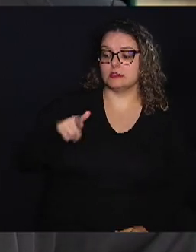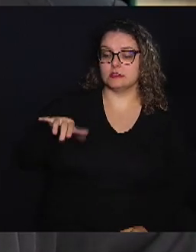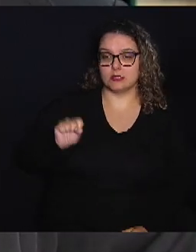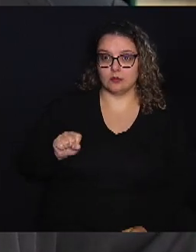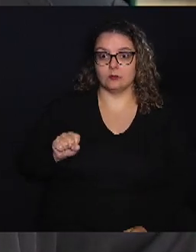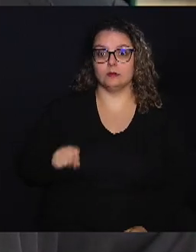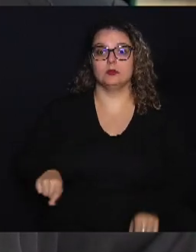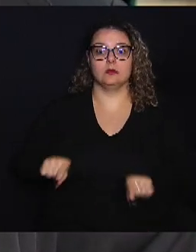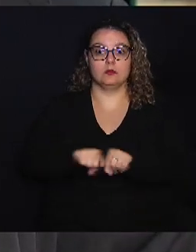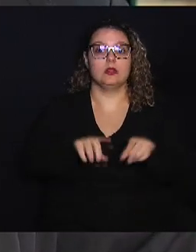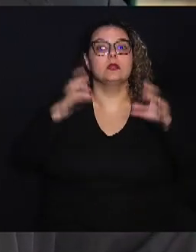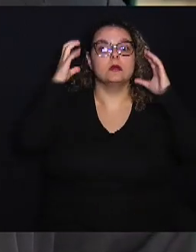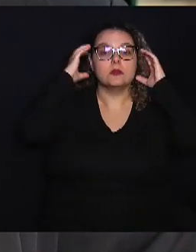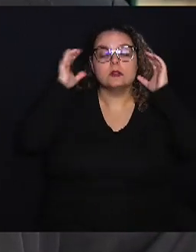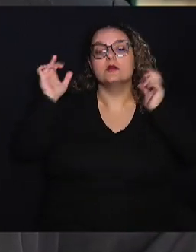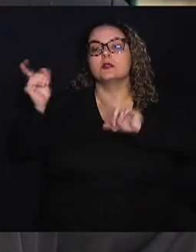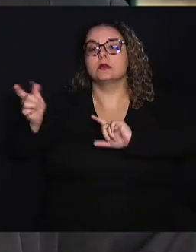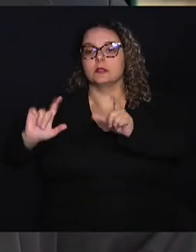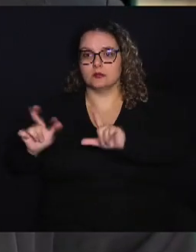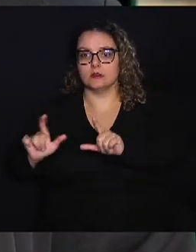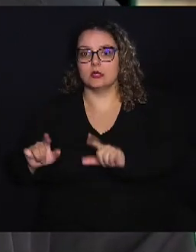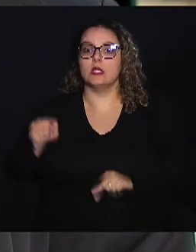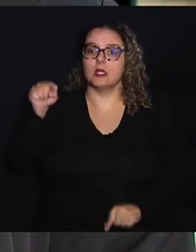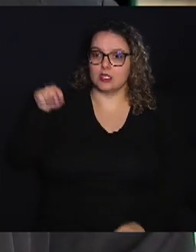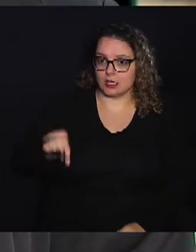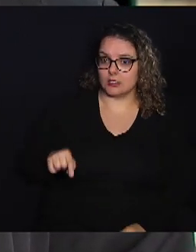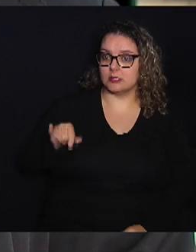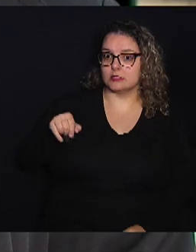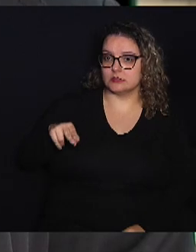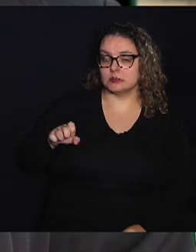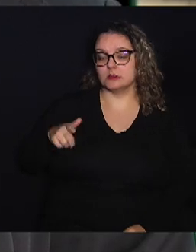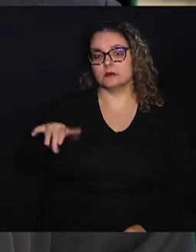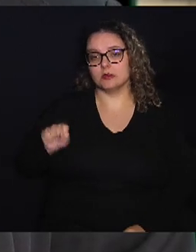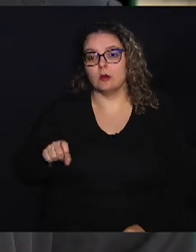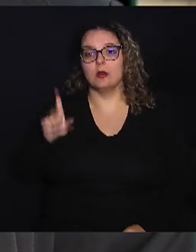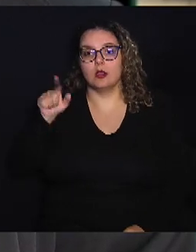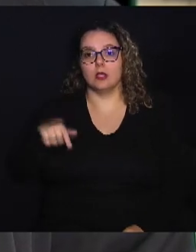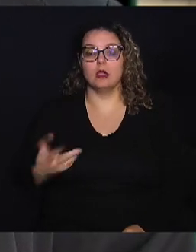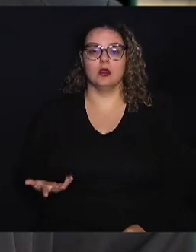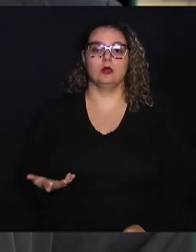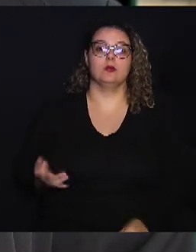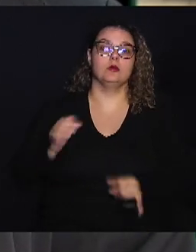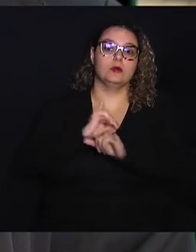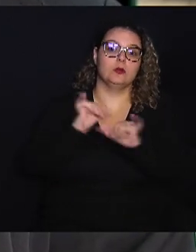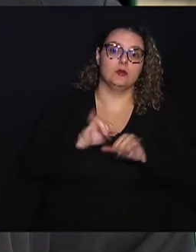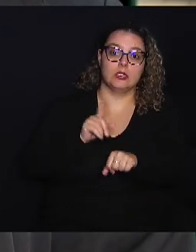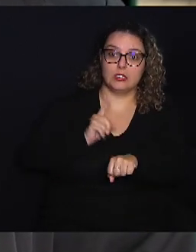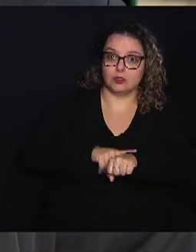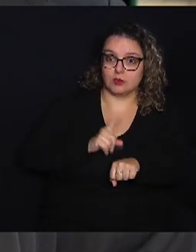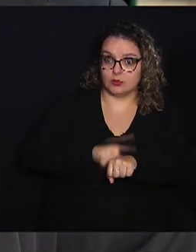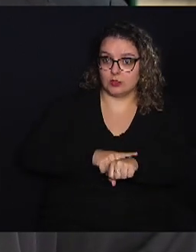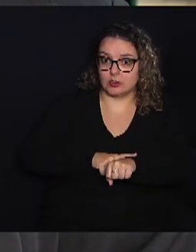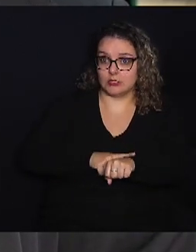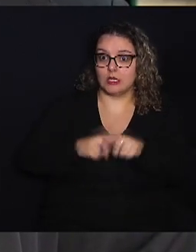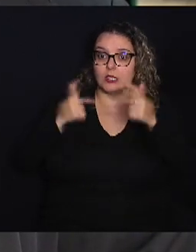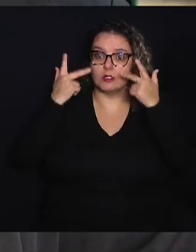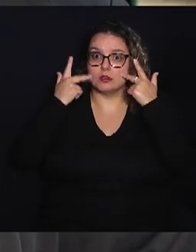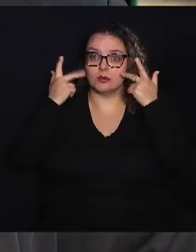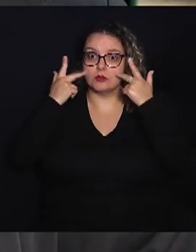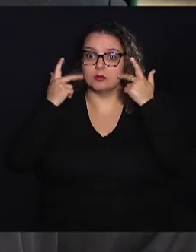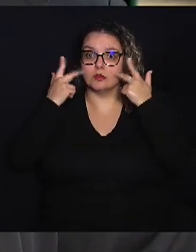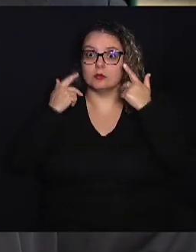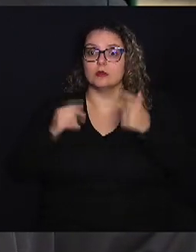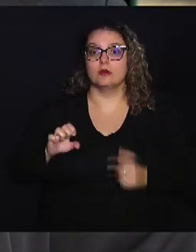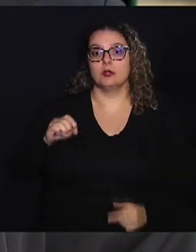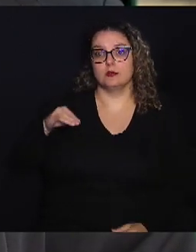na rádio quanto na TV. Essa propaganda por inserção é aquela que é divulgada no horário comercial das emissoras,